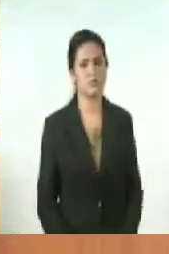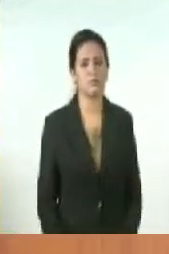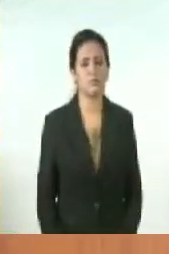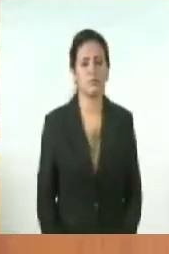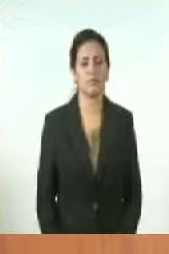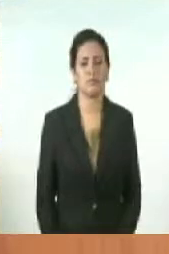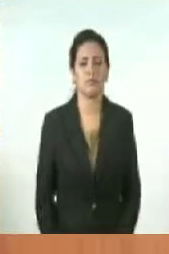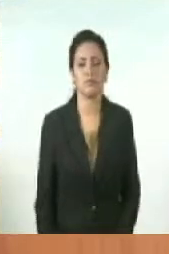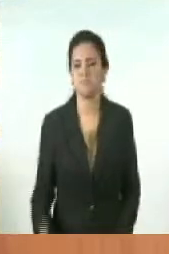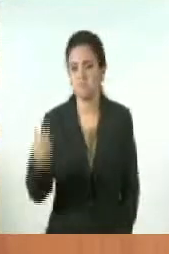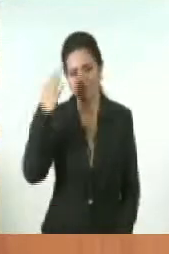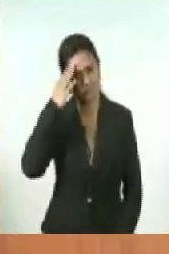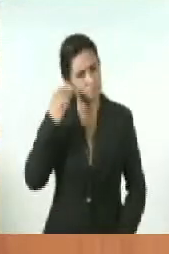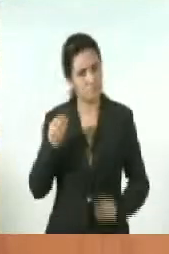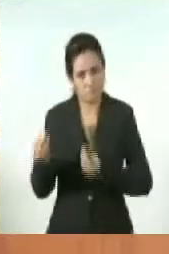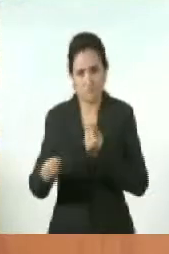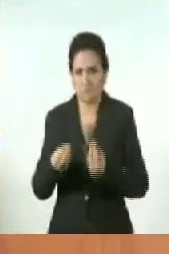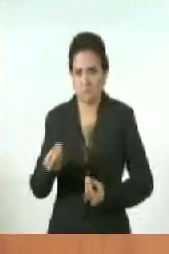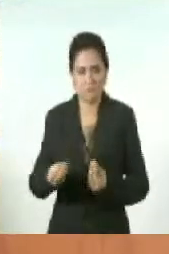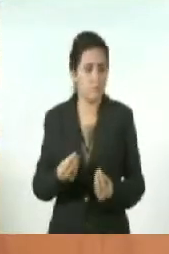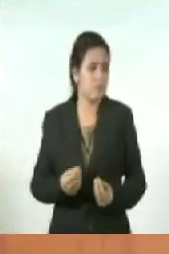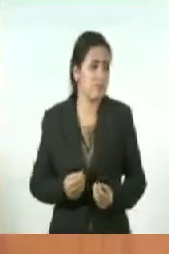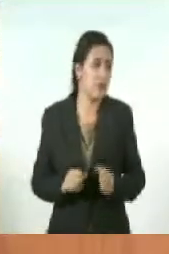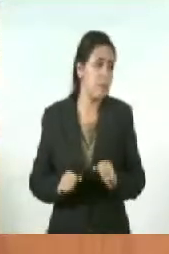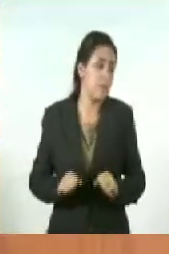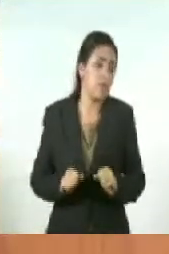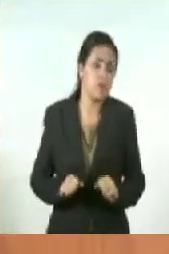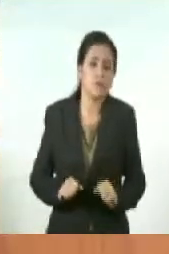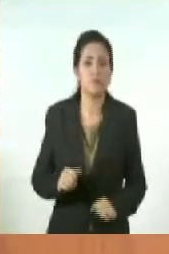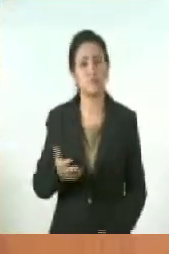Não sei como. Pode ter